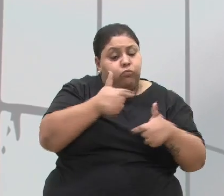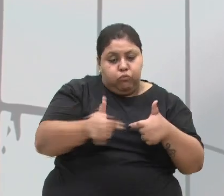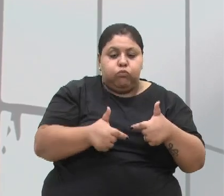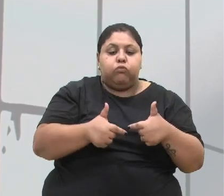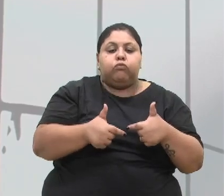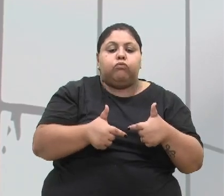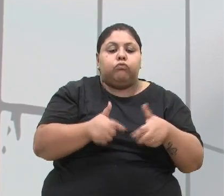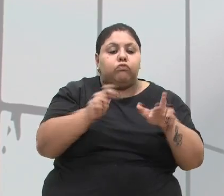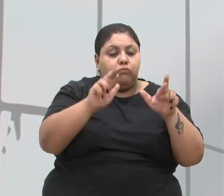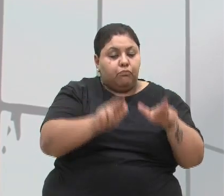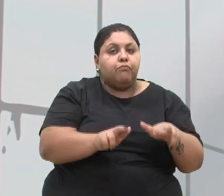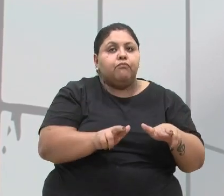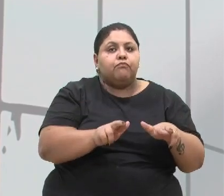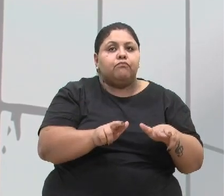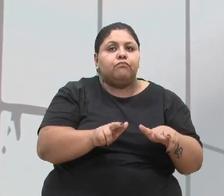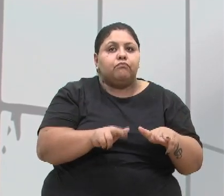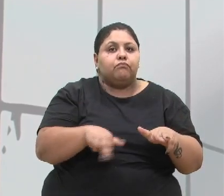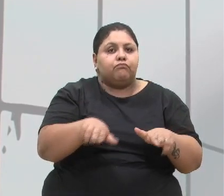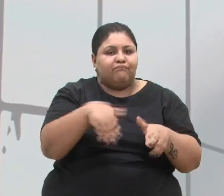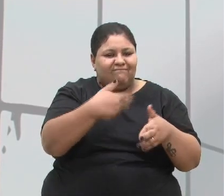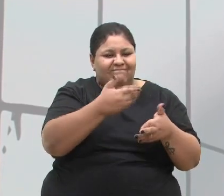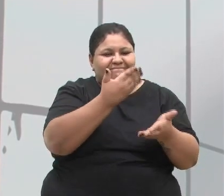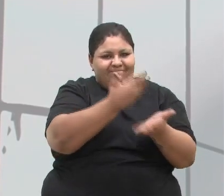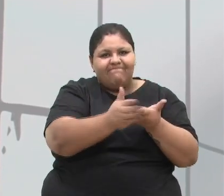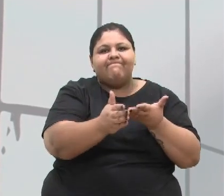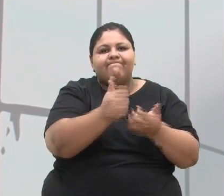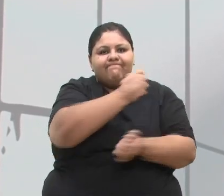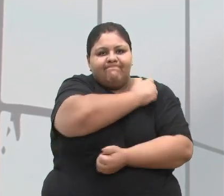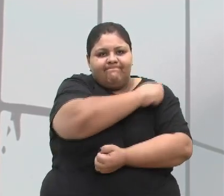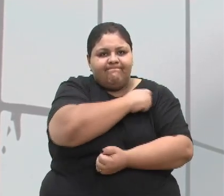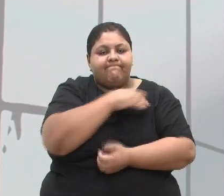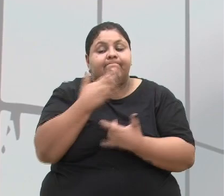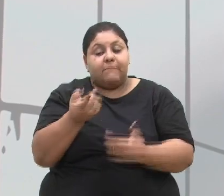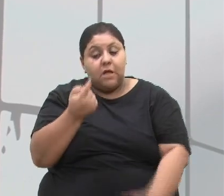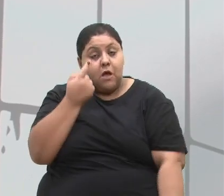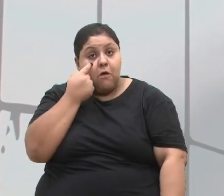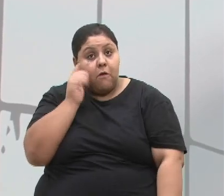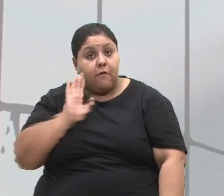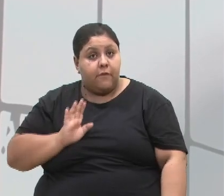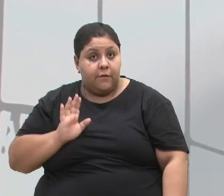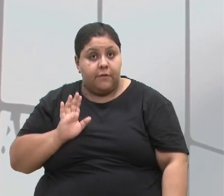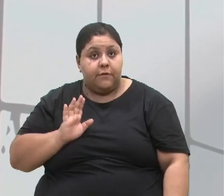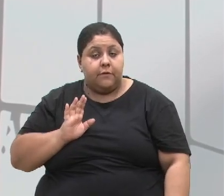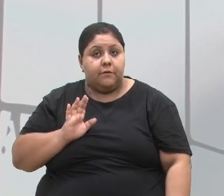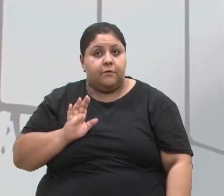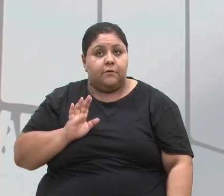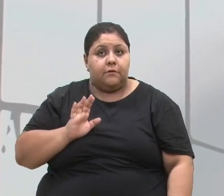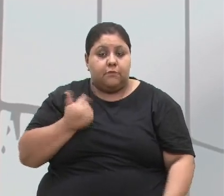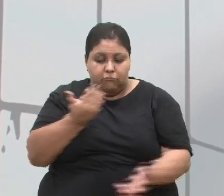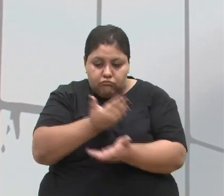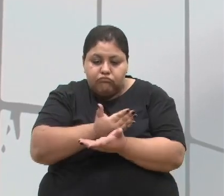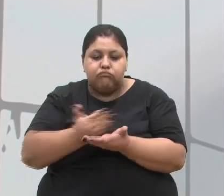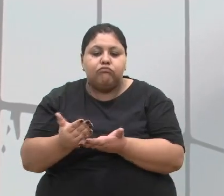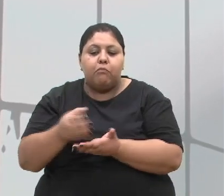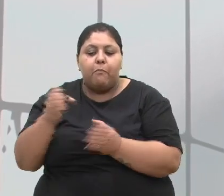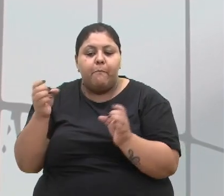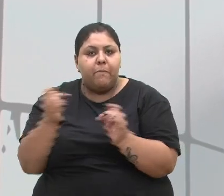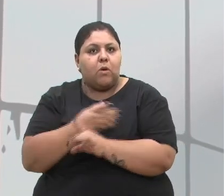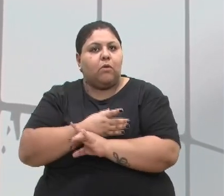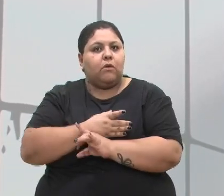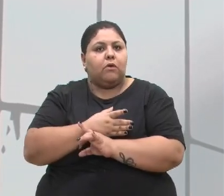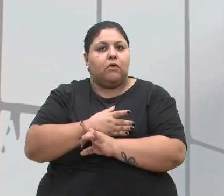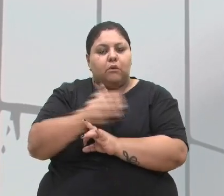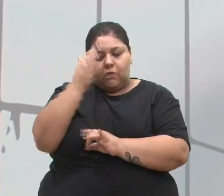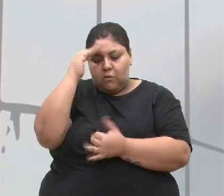aqui na nossa região, a gente perdendo esses estudantes. Então, vejo que essa embrião está bem plantado e eu creio